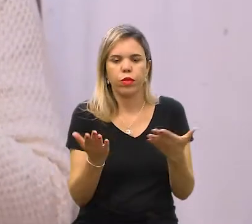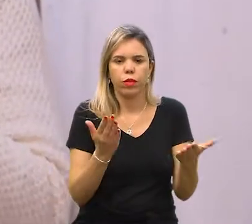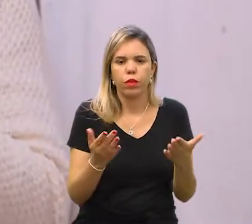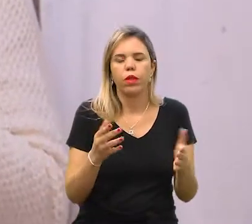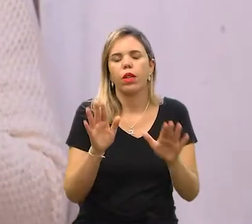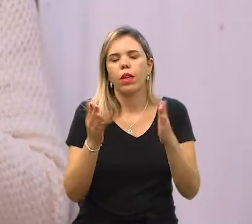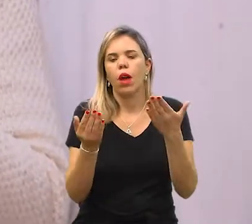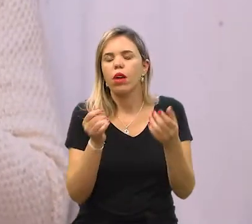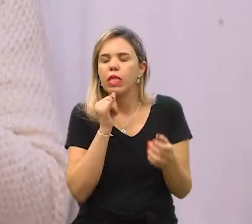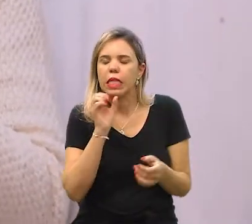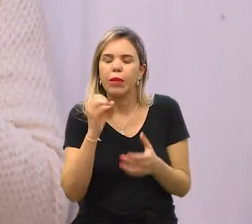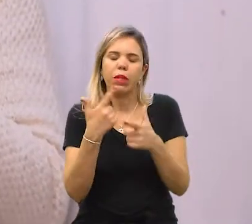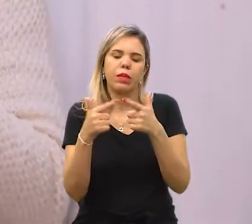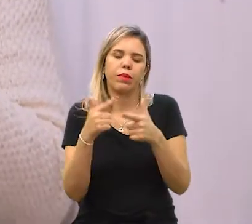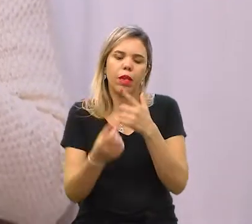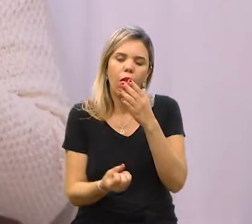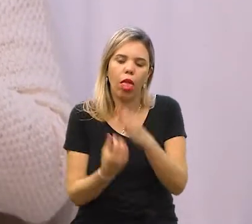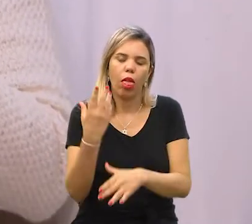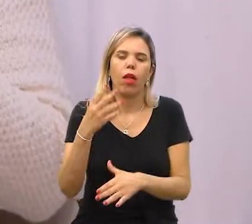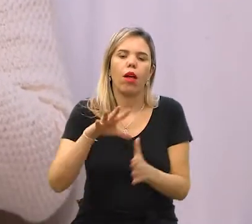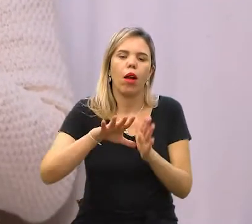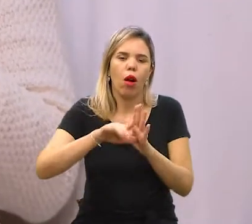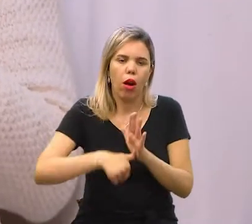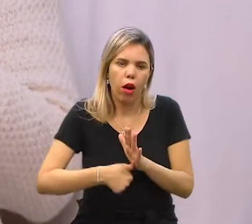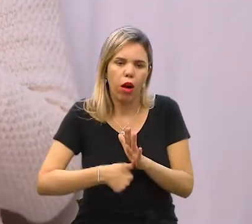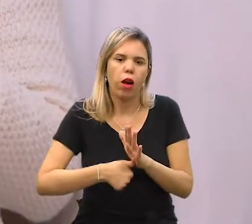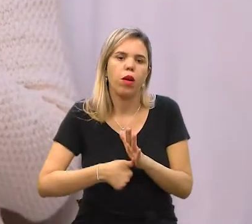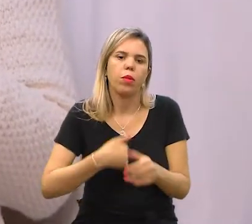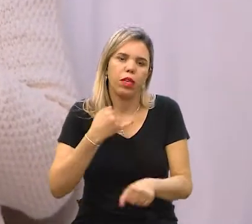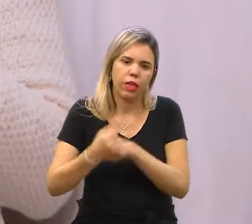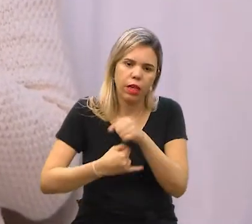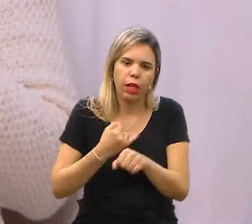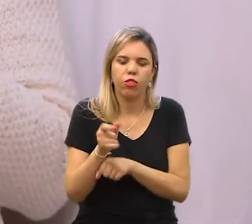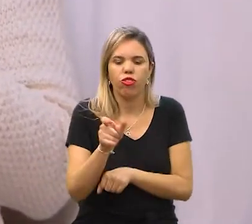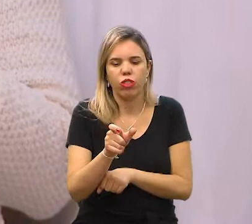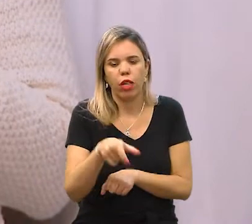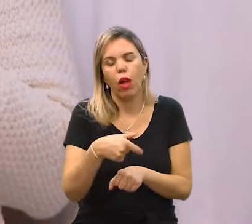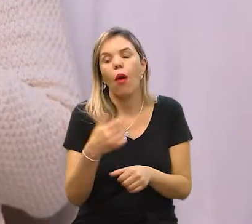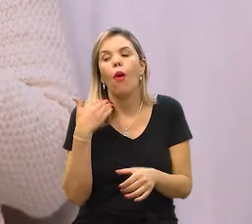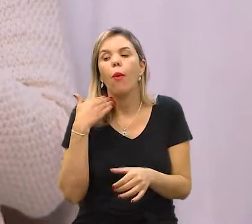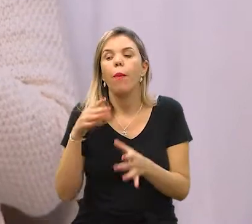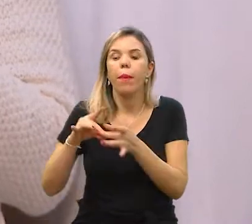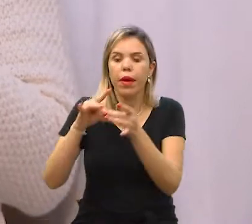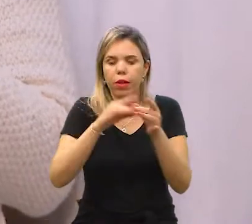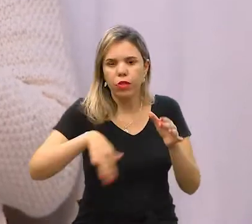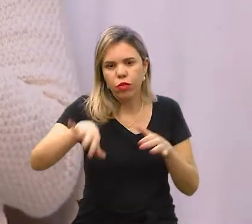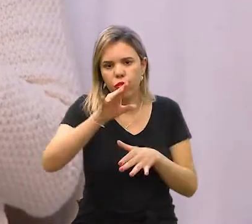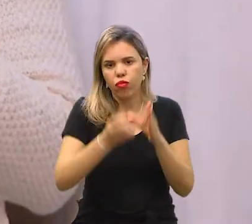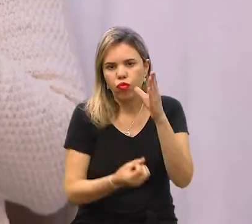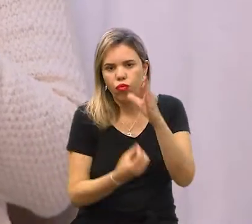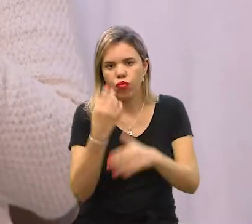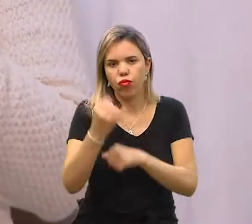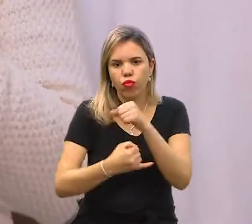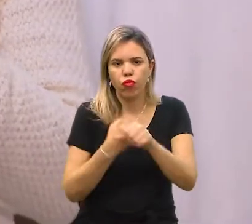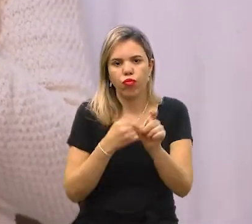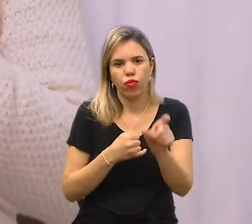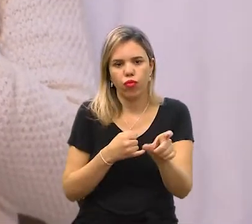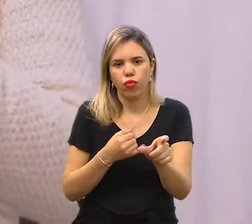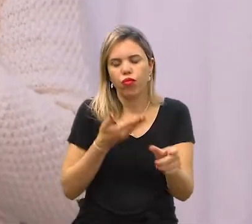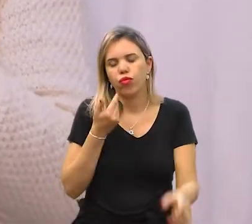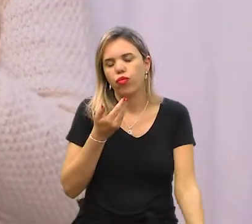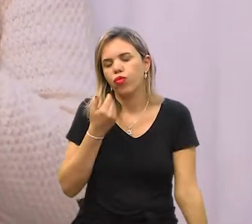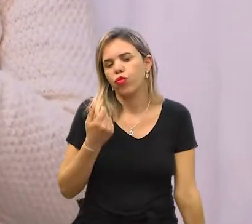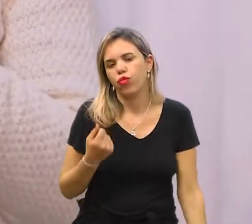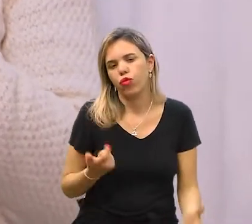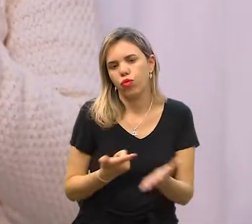que os cartões estão sofrendo na internet, os bancos se reuniram e criaram esse cartão virtual para